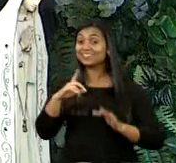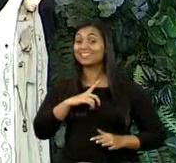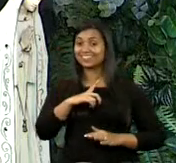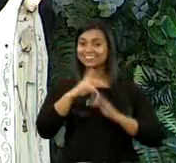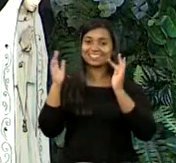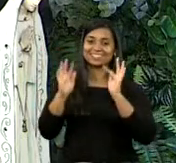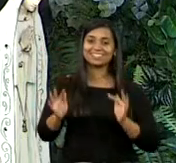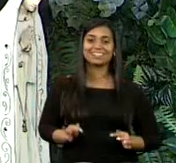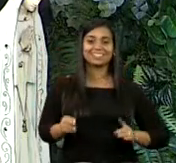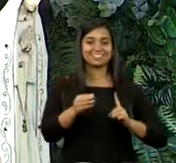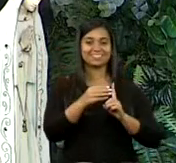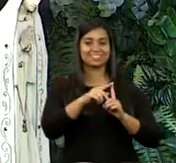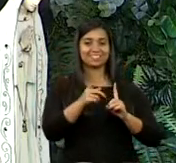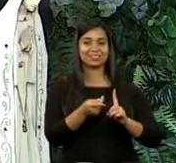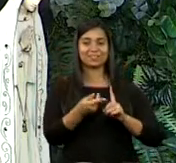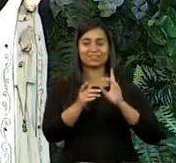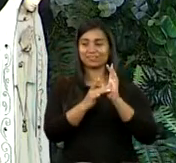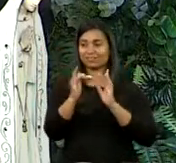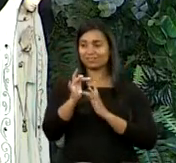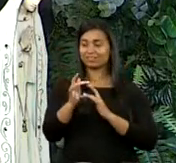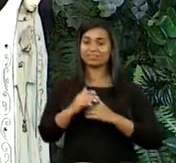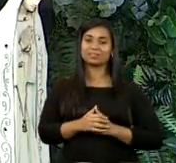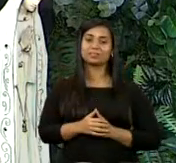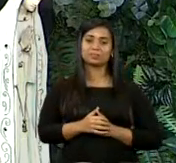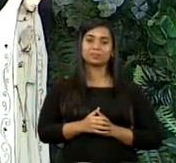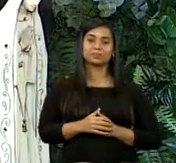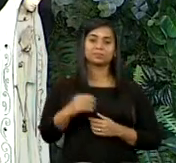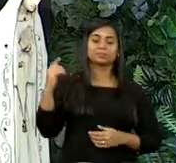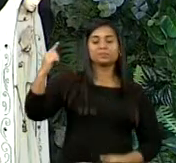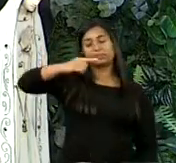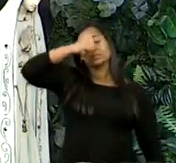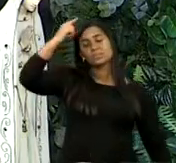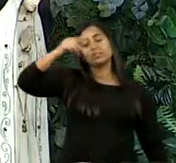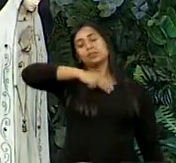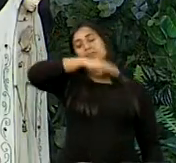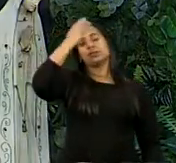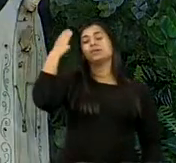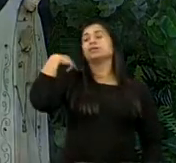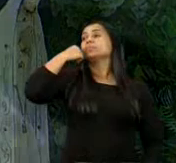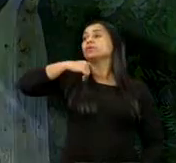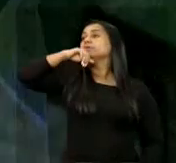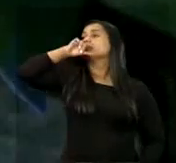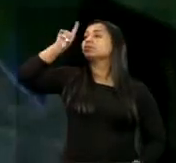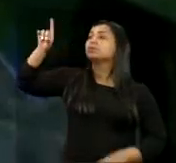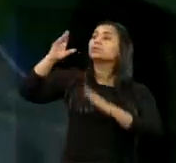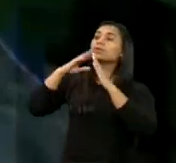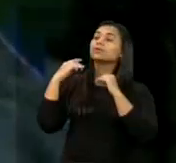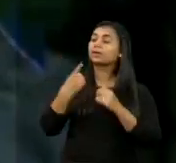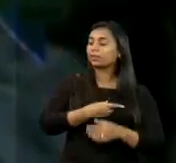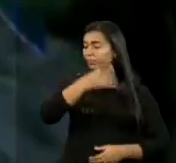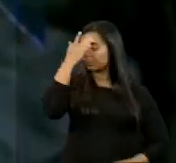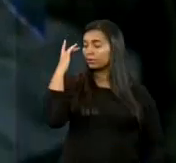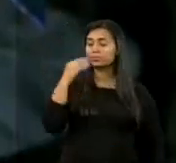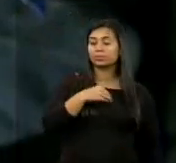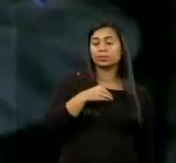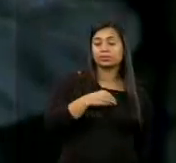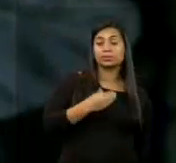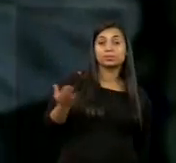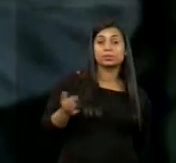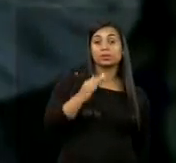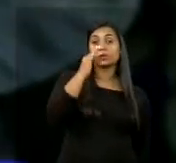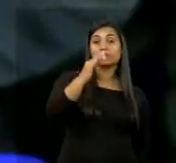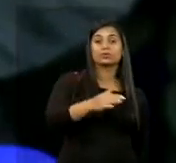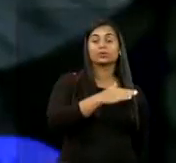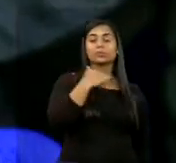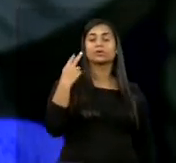Bendita sois vós entre as mulheres, e bendito é o fruto do vosso ventre, Jesus. Santa Maria, Mãe de Deus, rogai por nós,